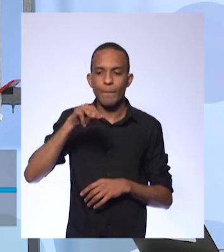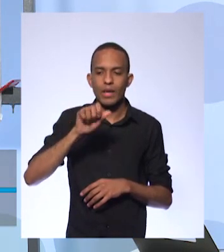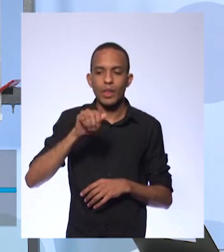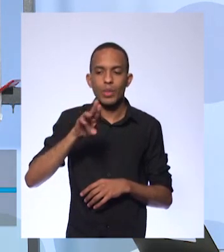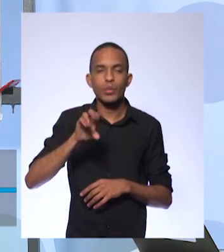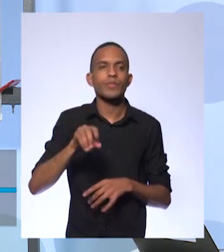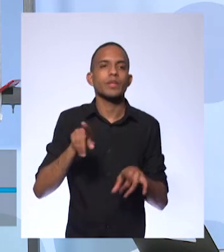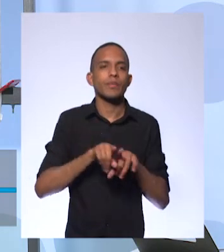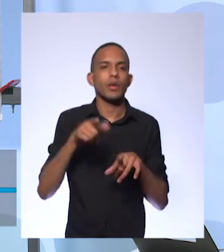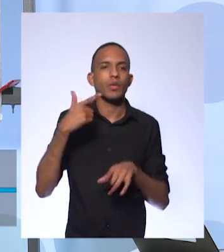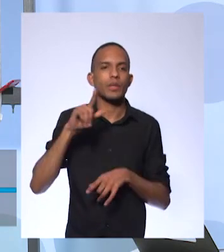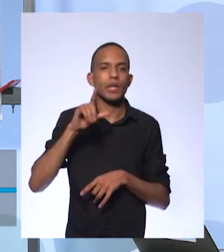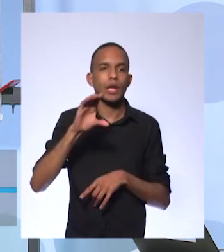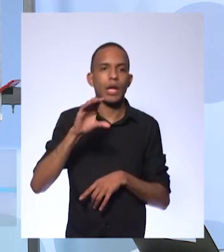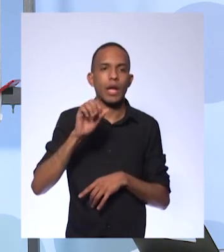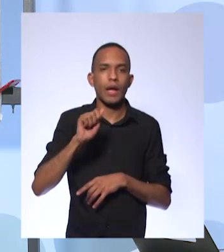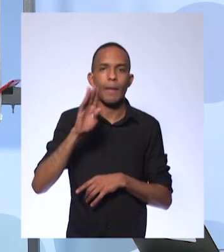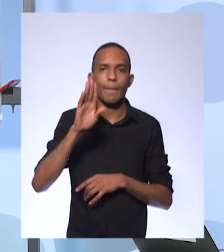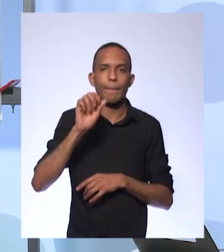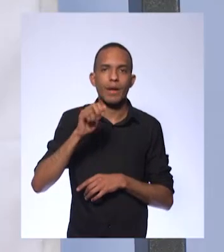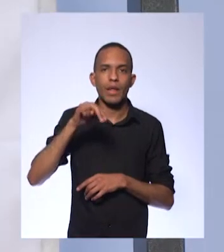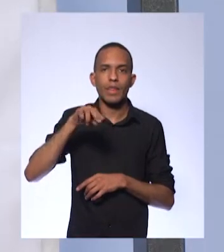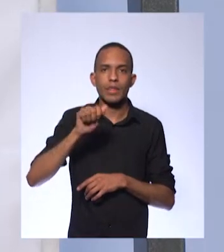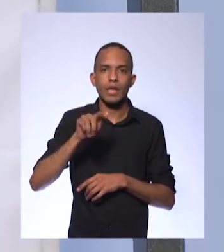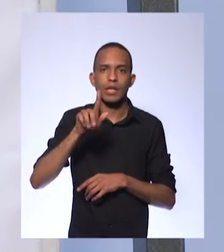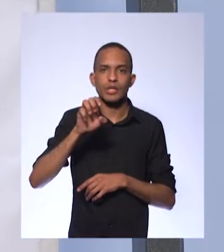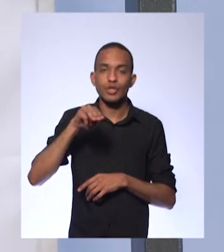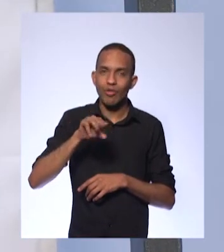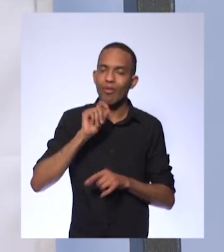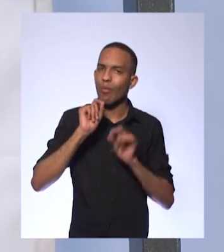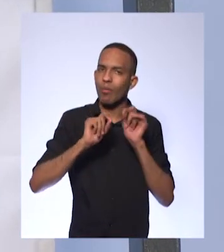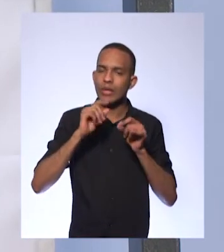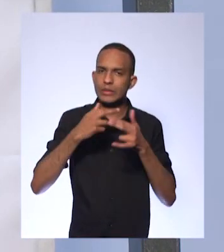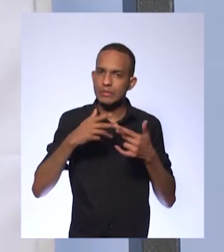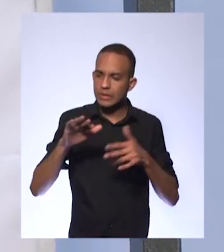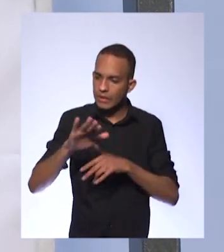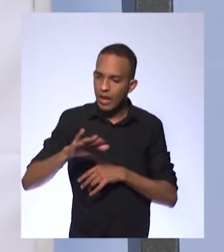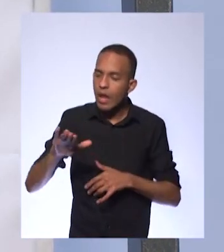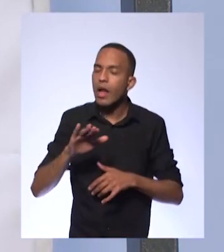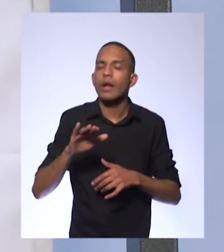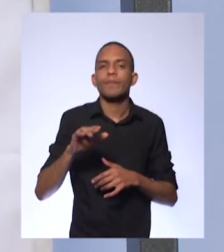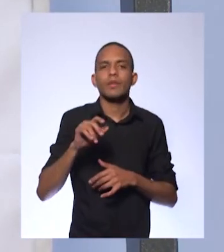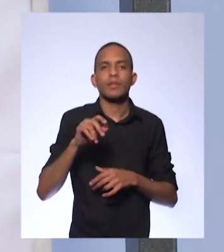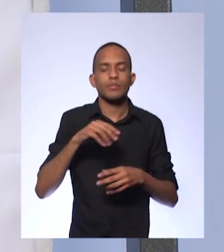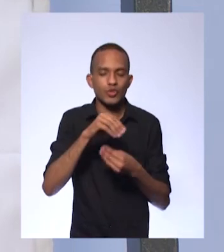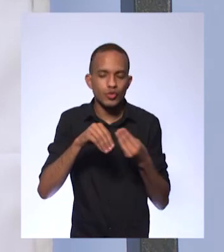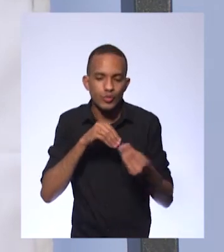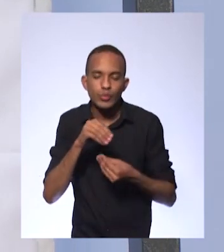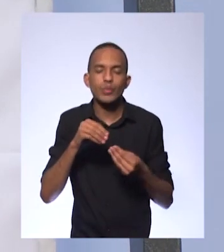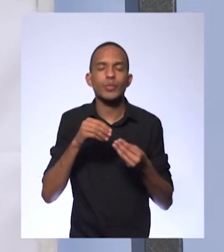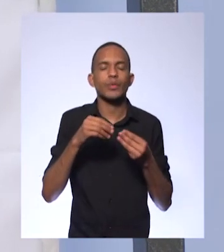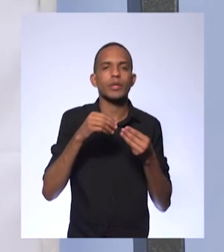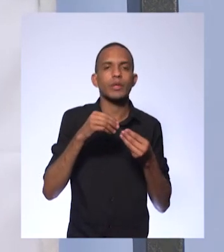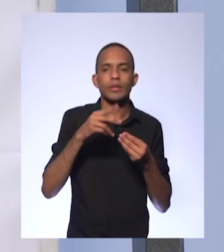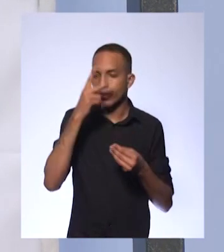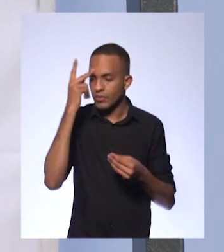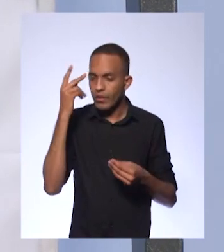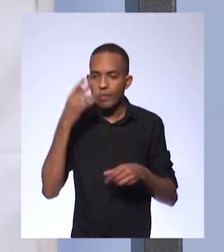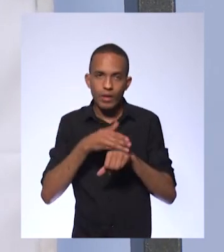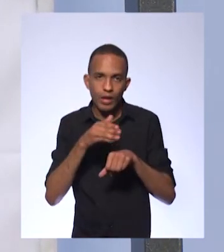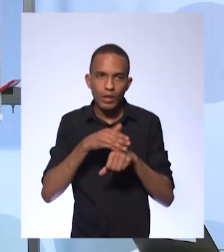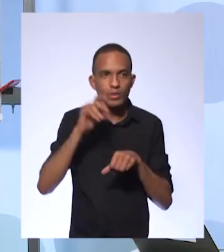na cabanagem, por exemplo, uma boa parte aí de mestiços, índios, lutando